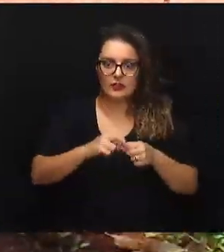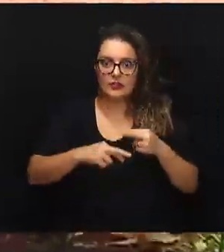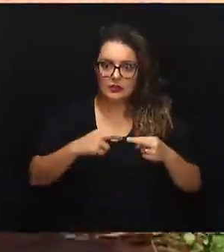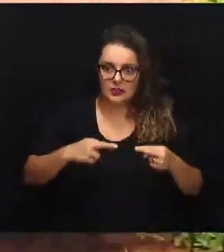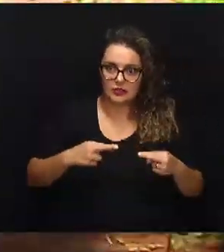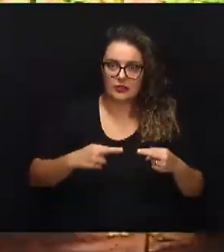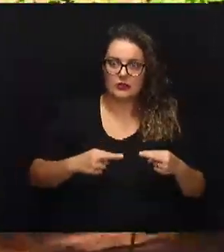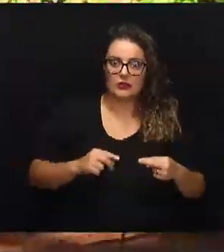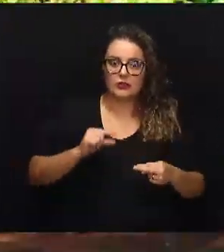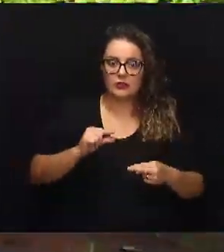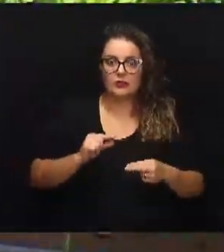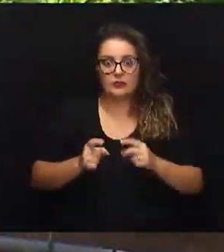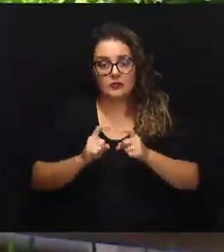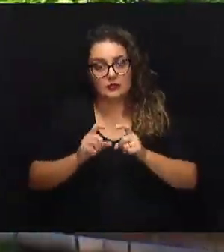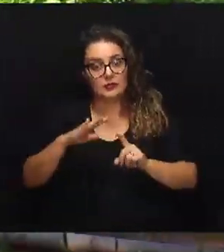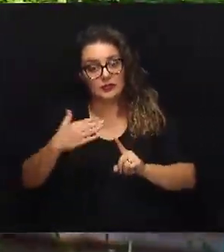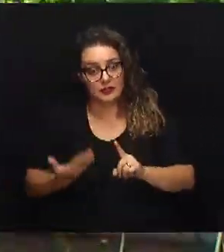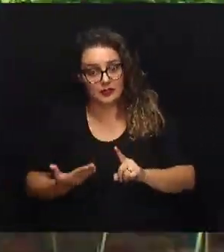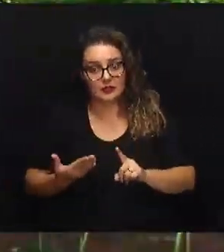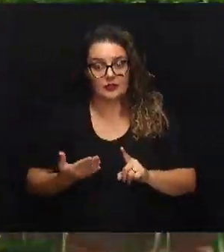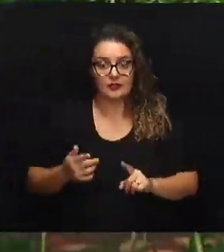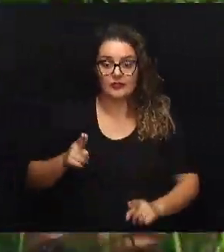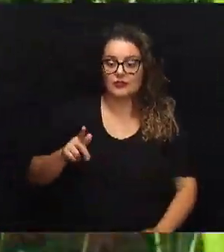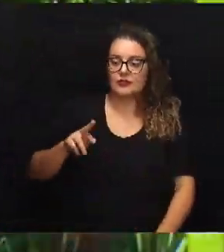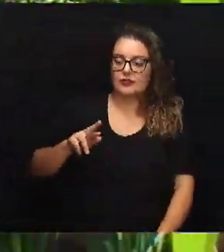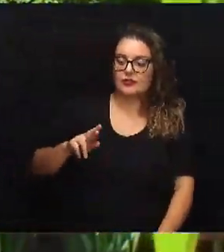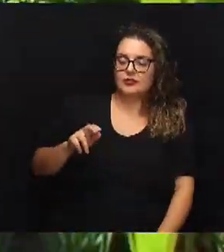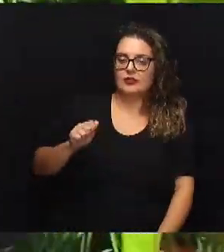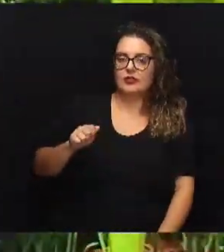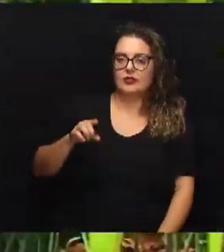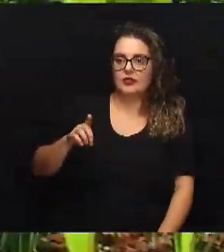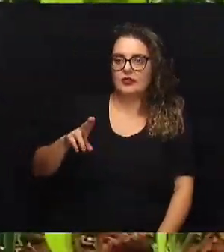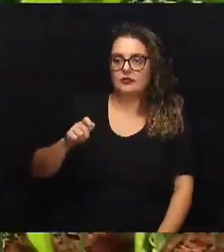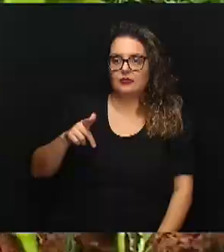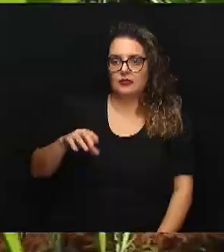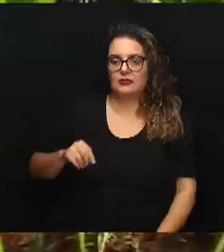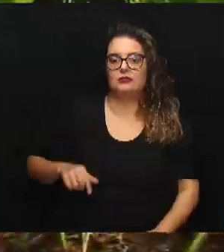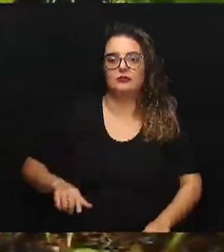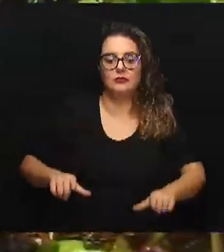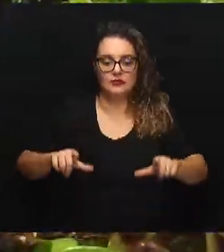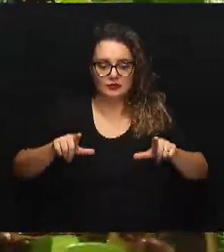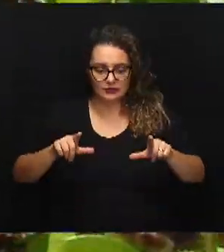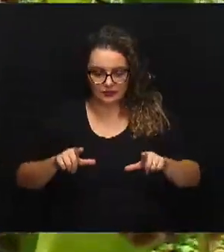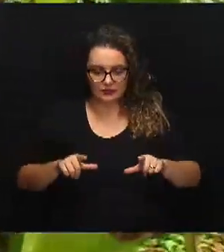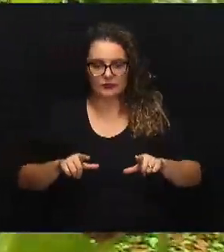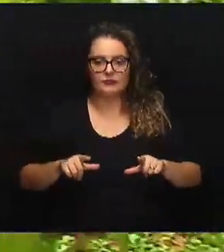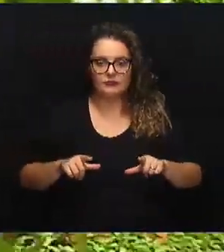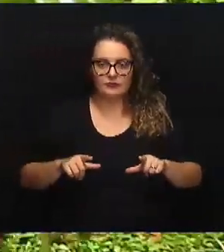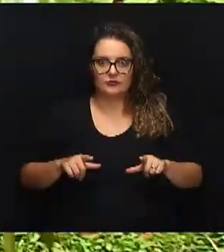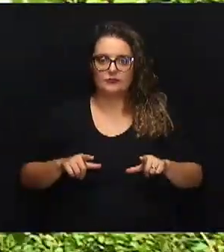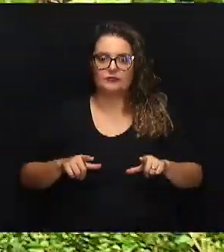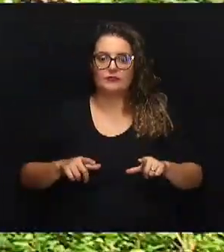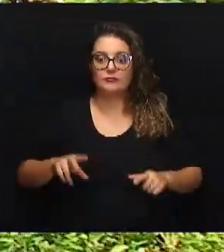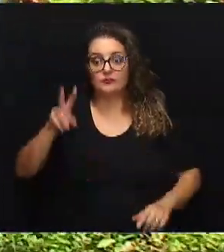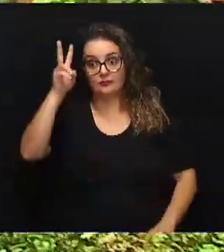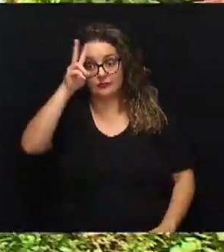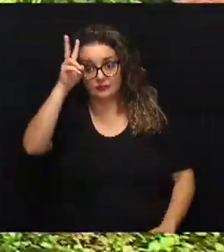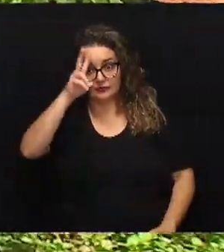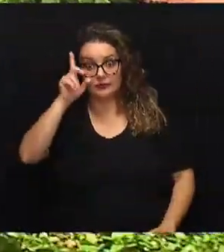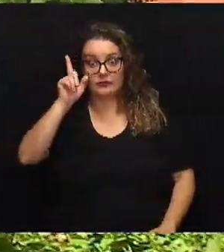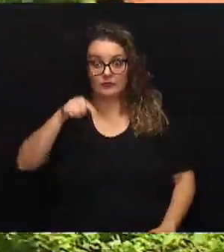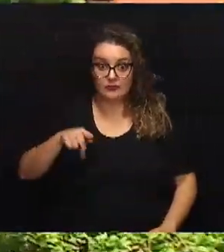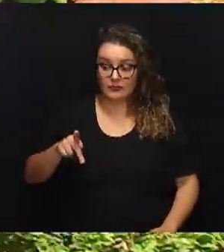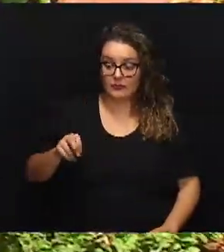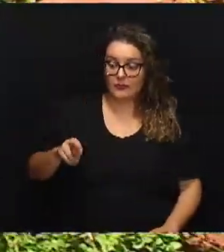pequena solenidade, que a gente chama de graduação. Entregamos para ele um certificado, para ele lembrar que ele é portador